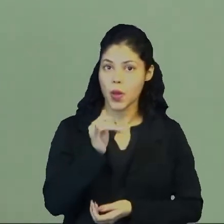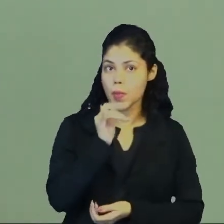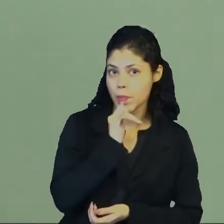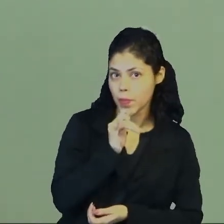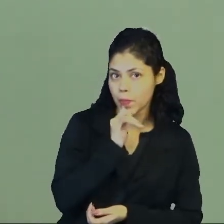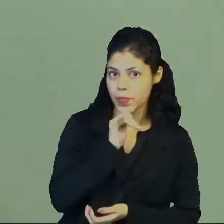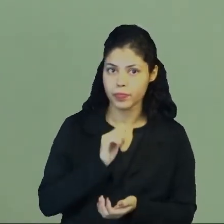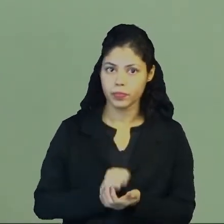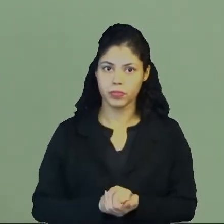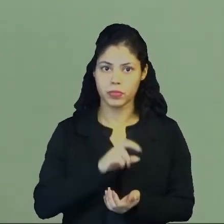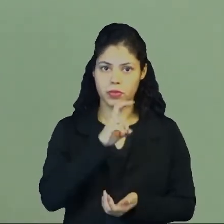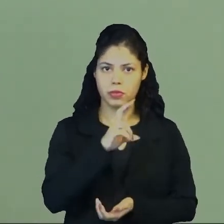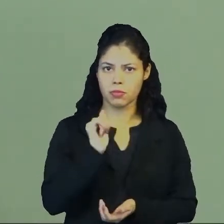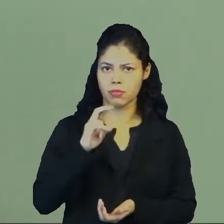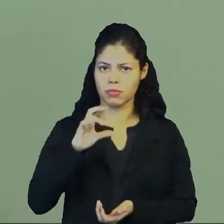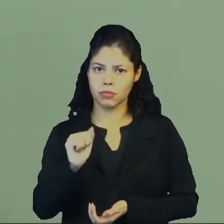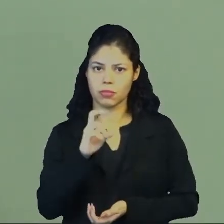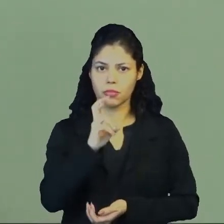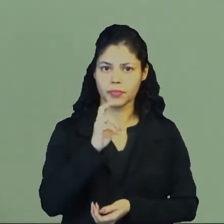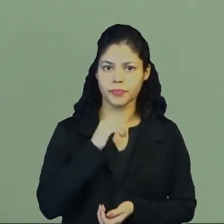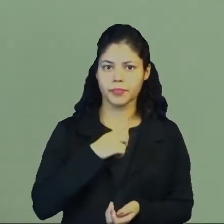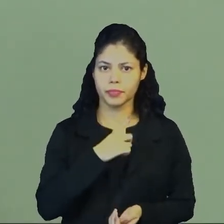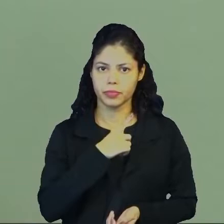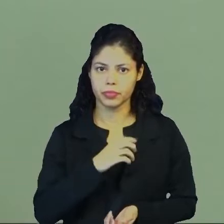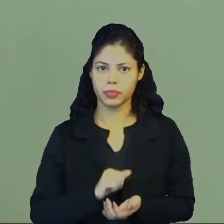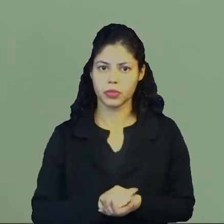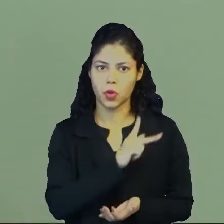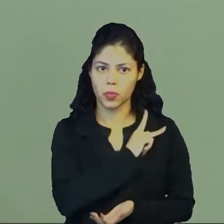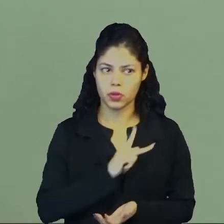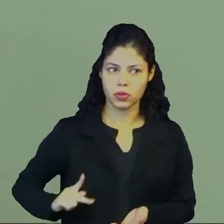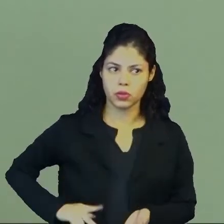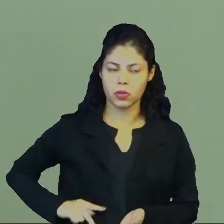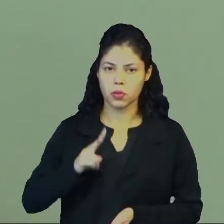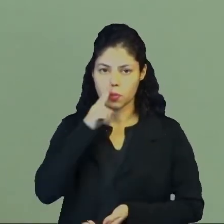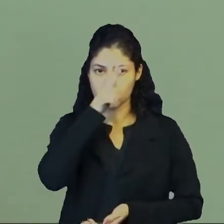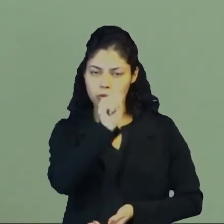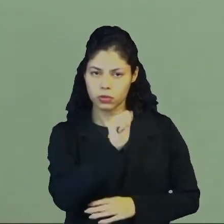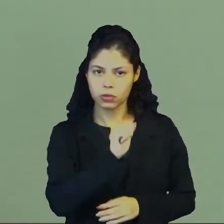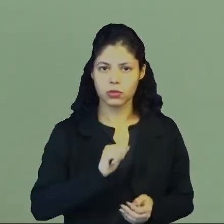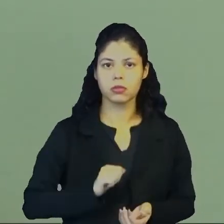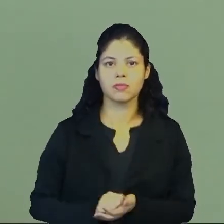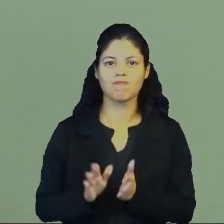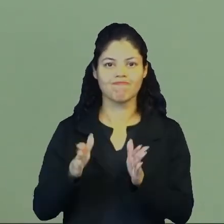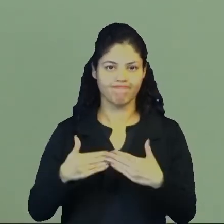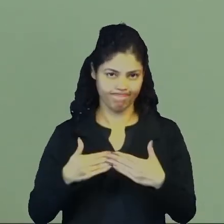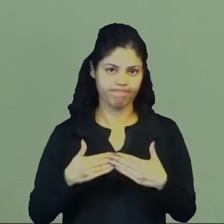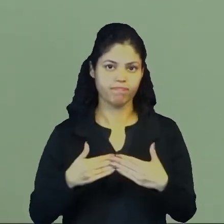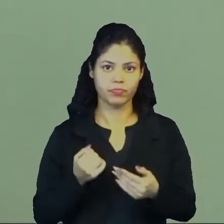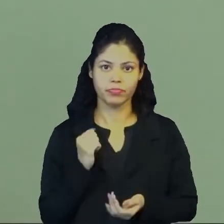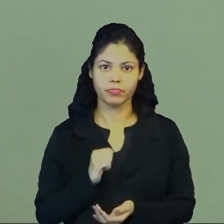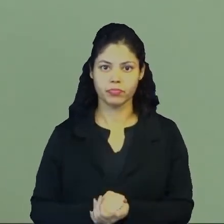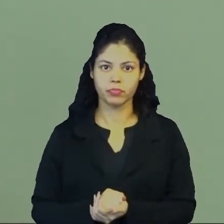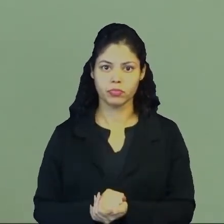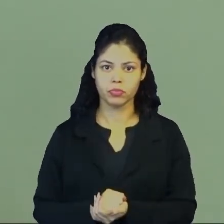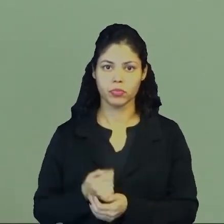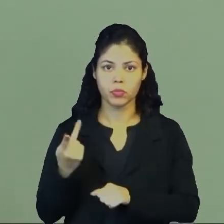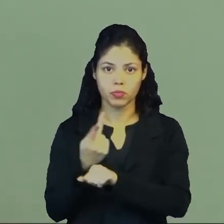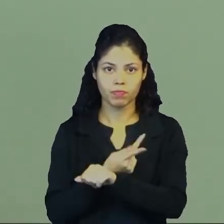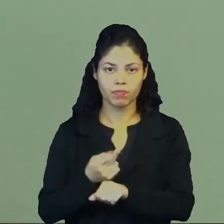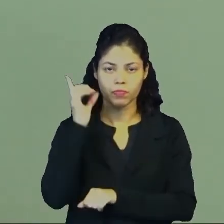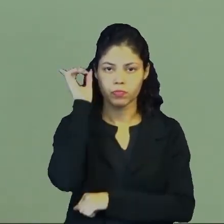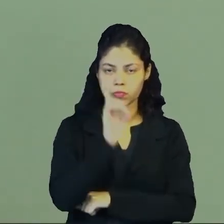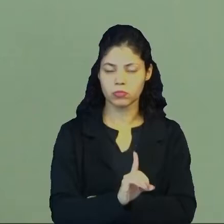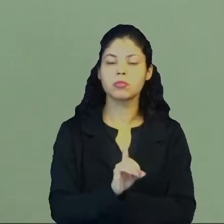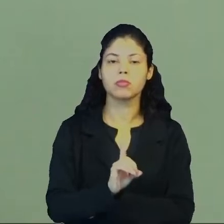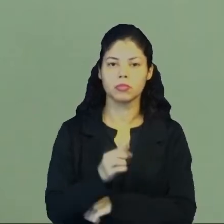institucional 5AI5, né, que dava o presidente o poder de fechar o Congresso, né, caçar direitos políticos,